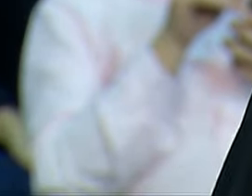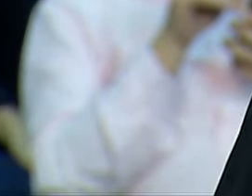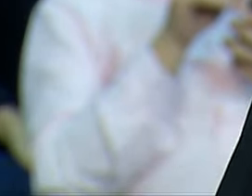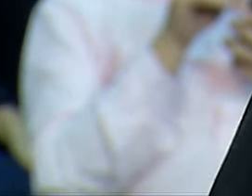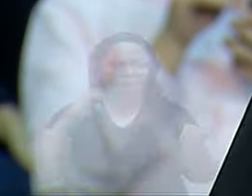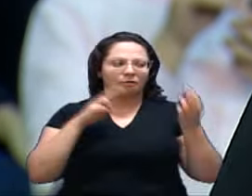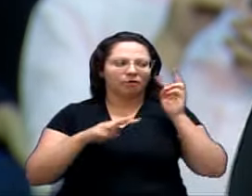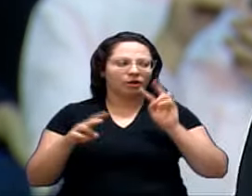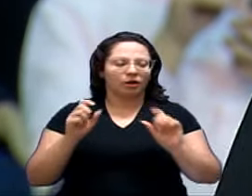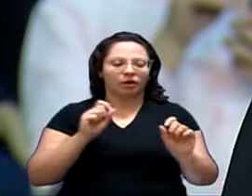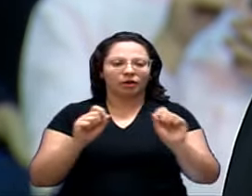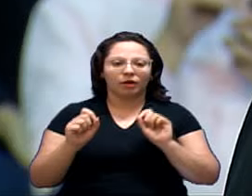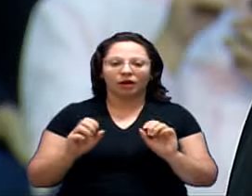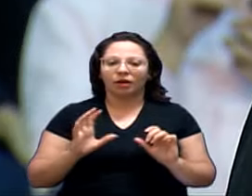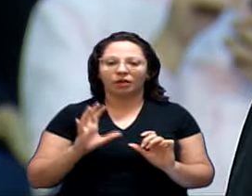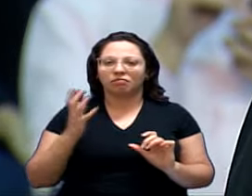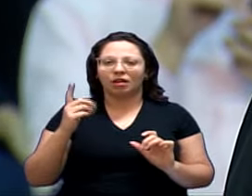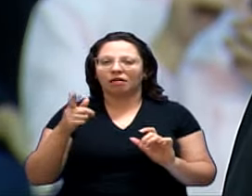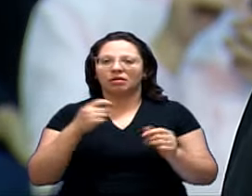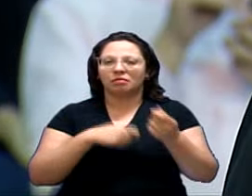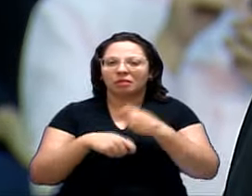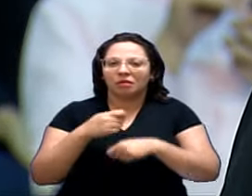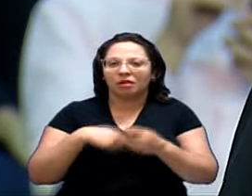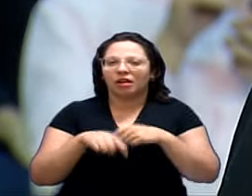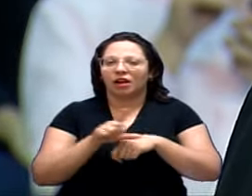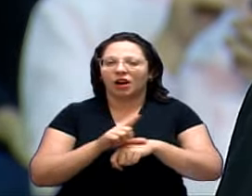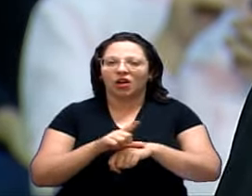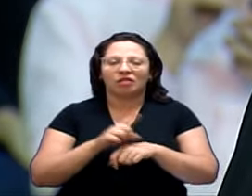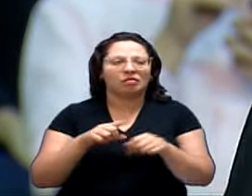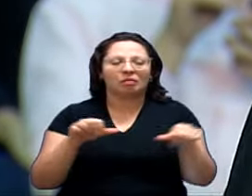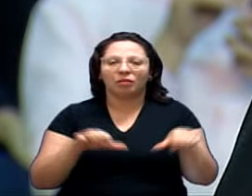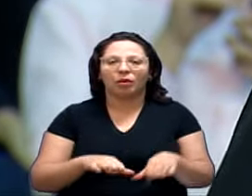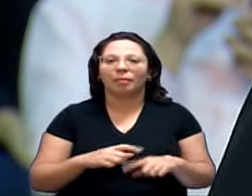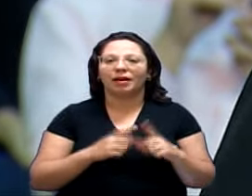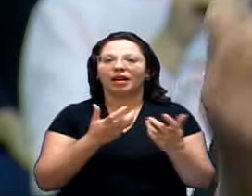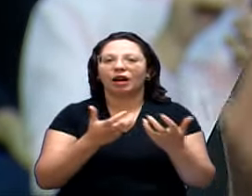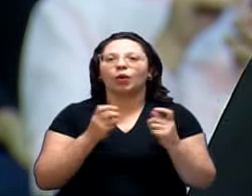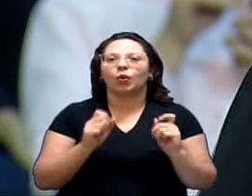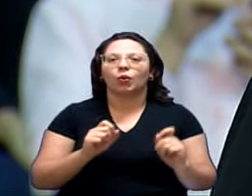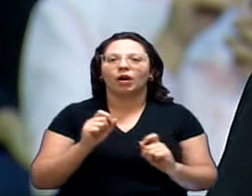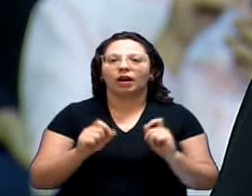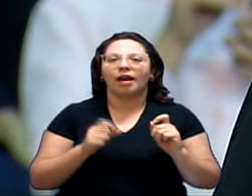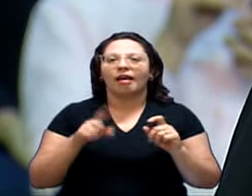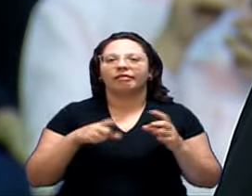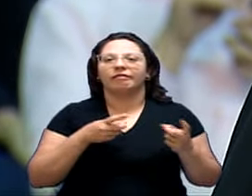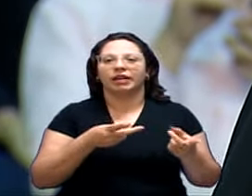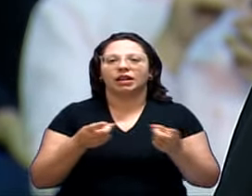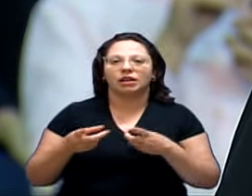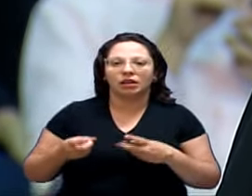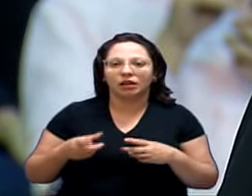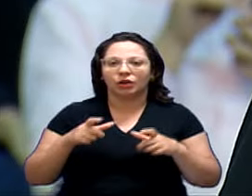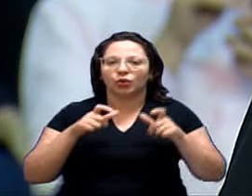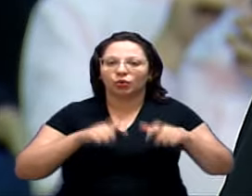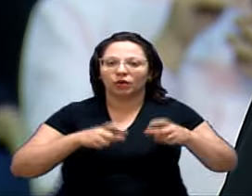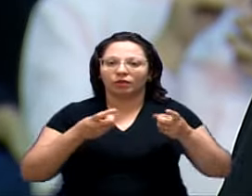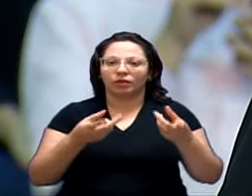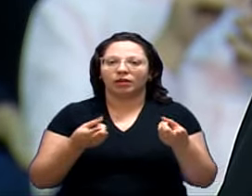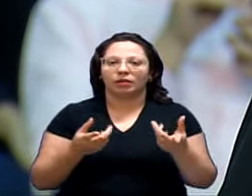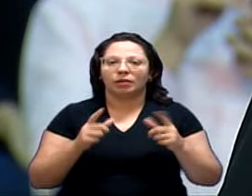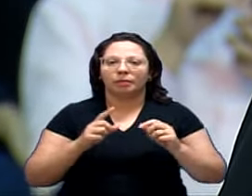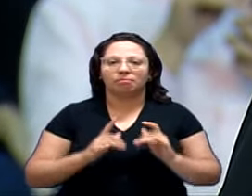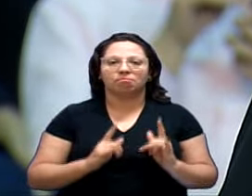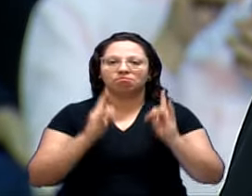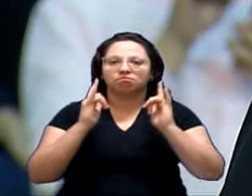visão eles vão lá falando que o comércio tá sendo prejudicado mas na verdade o que eles querem é vender a propriedade para erguer